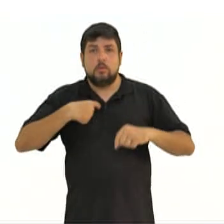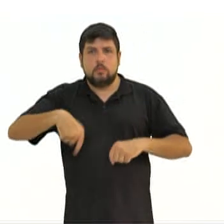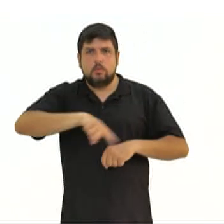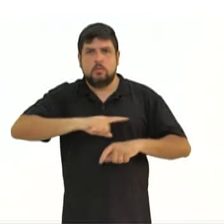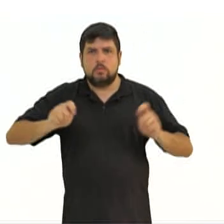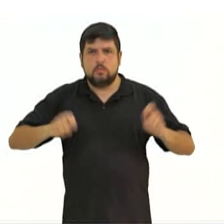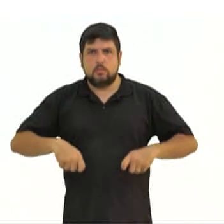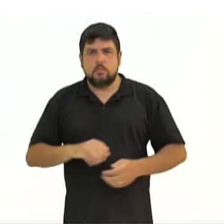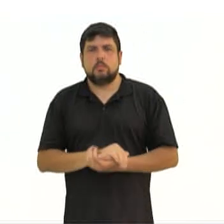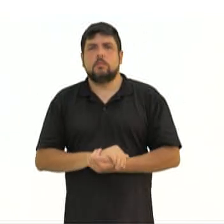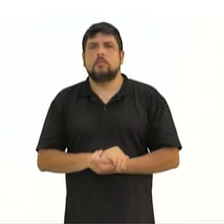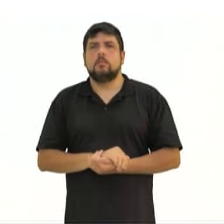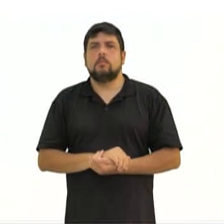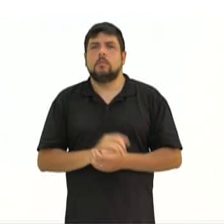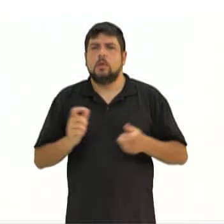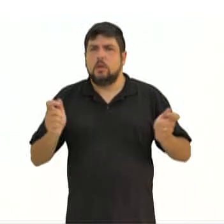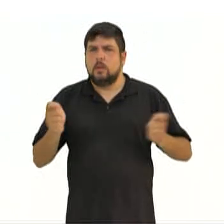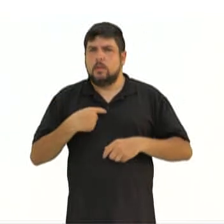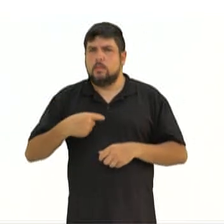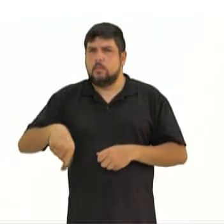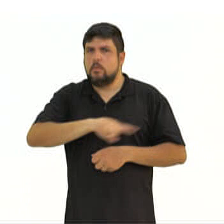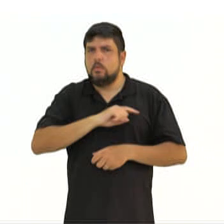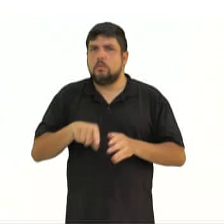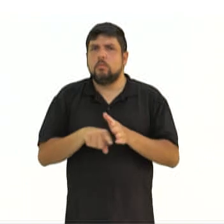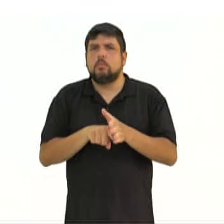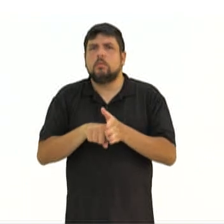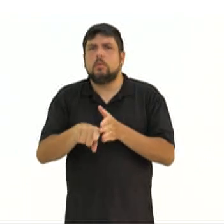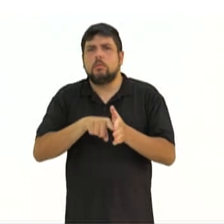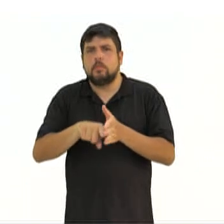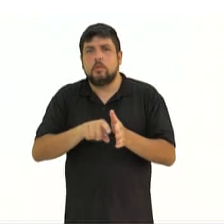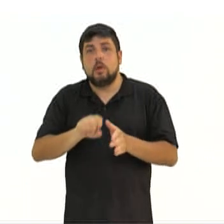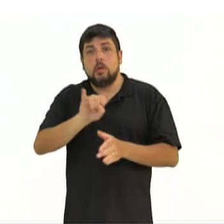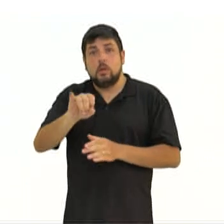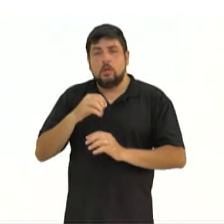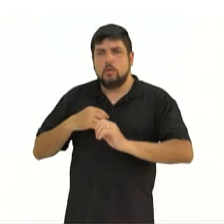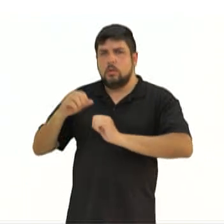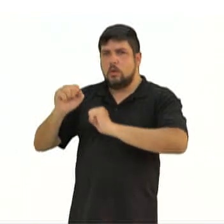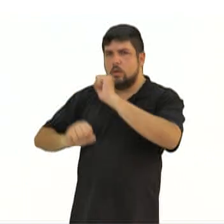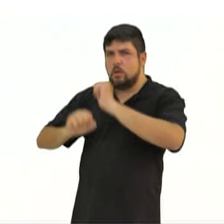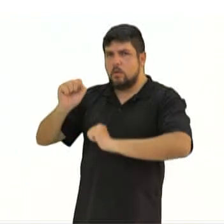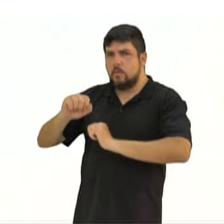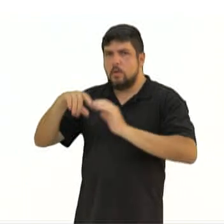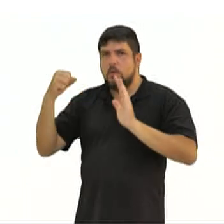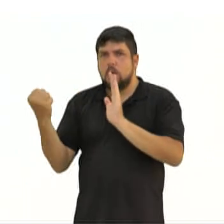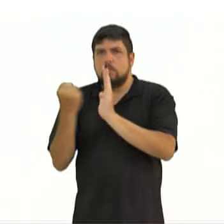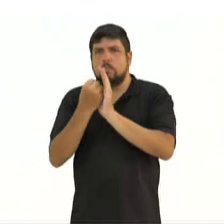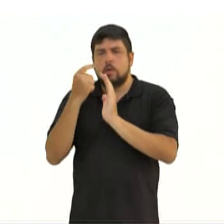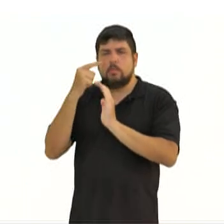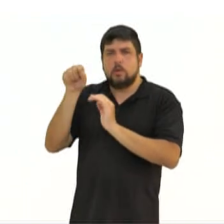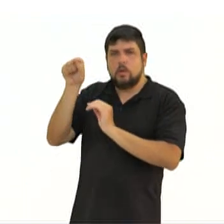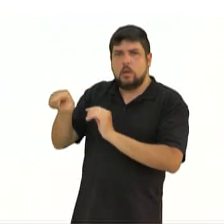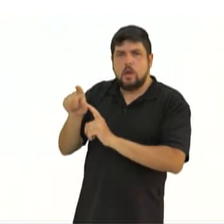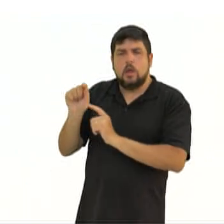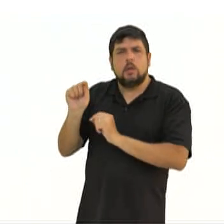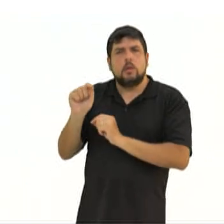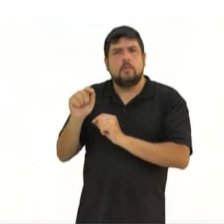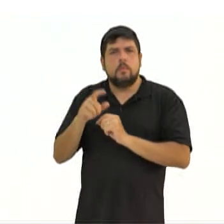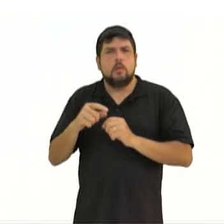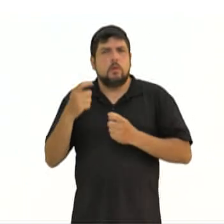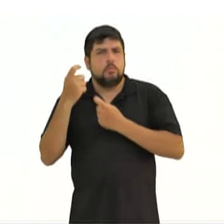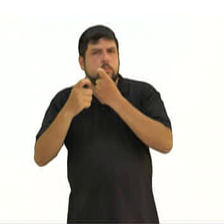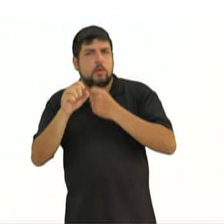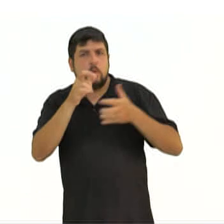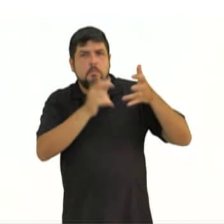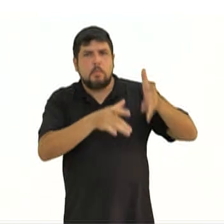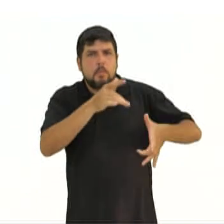possibilidade. Podemos pesquisar. É importante descobrir se o fabricante tem uma preocupação com o ambiente e se recolherá as peças usadas